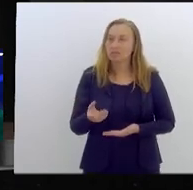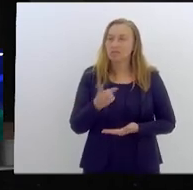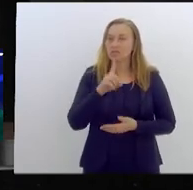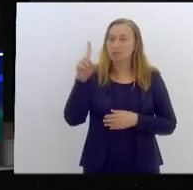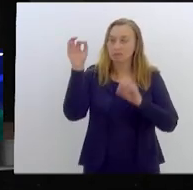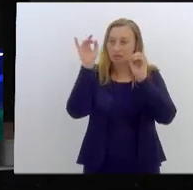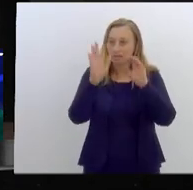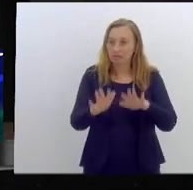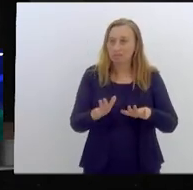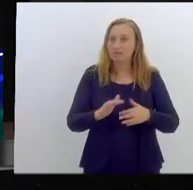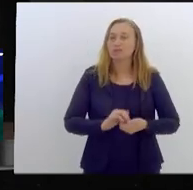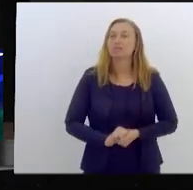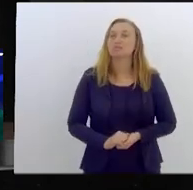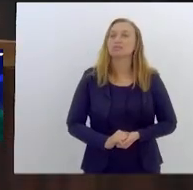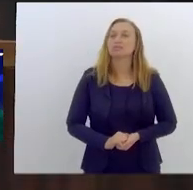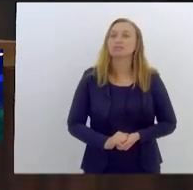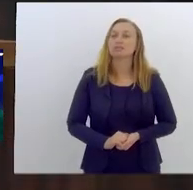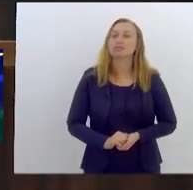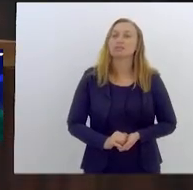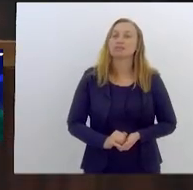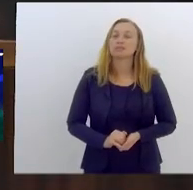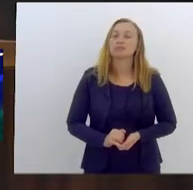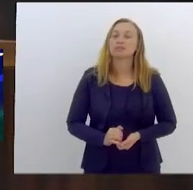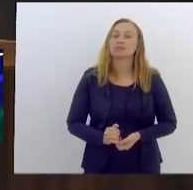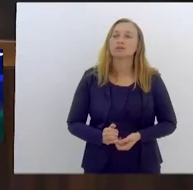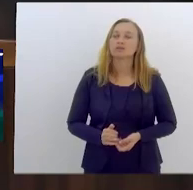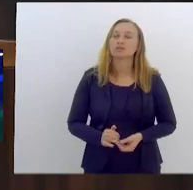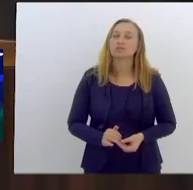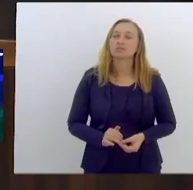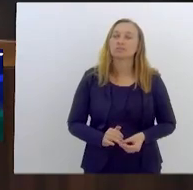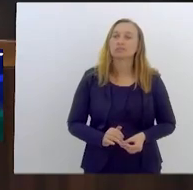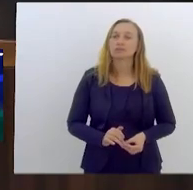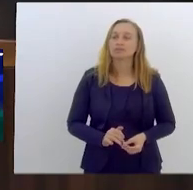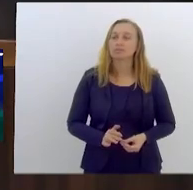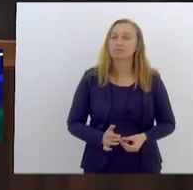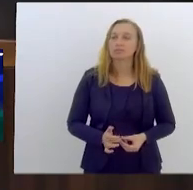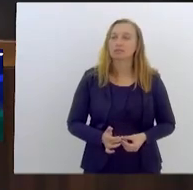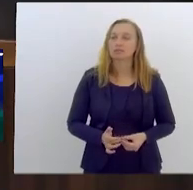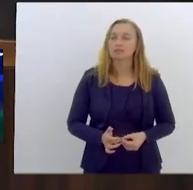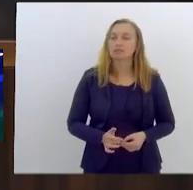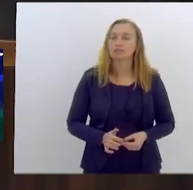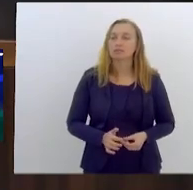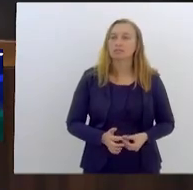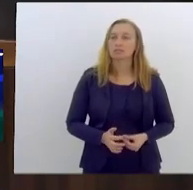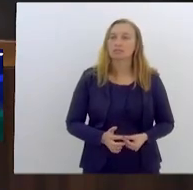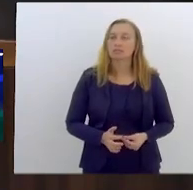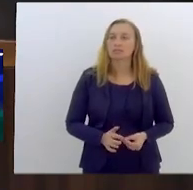Deus.